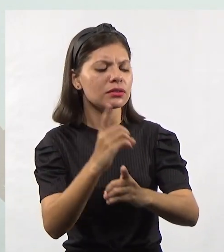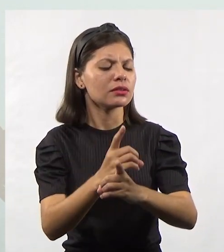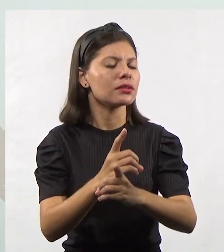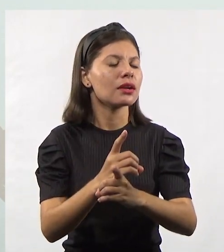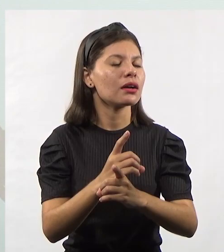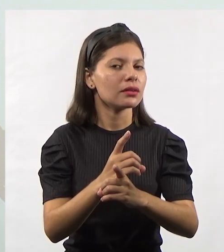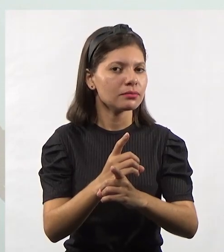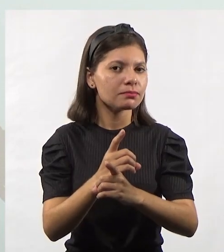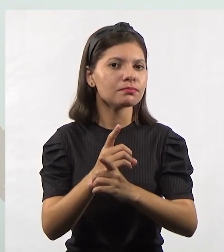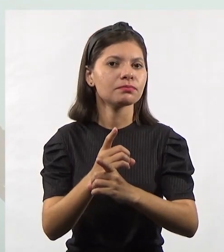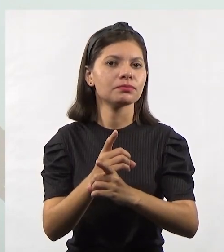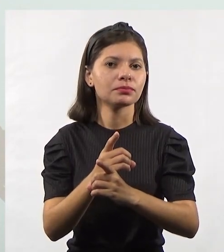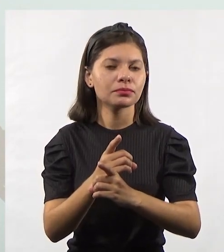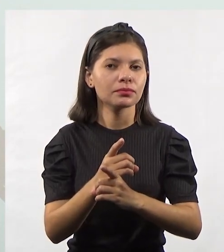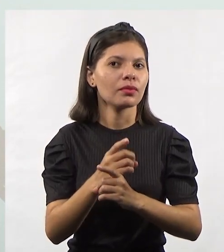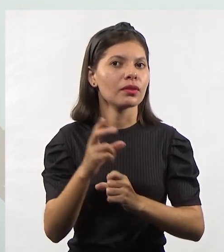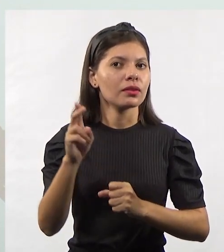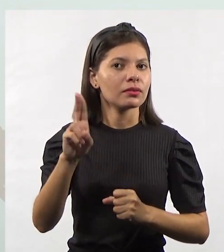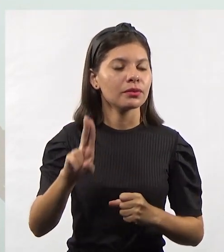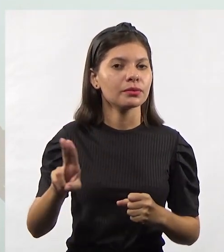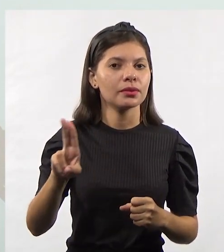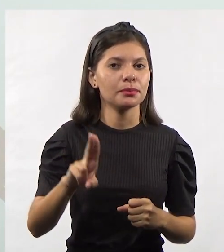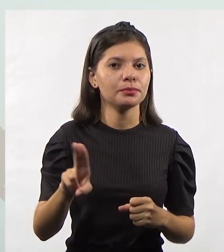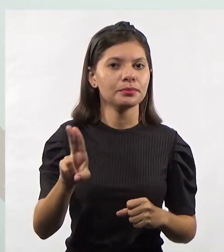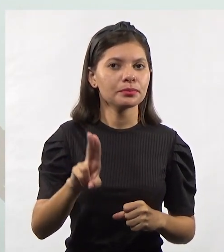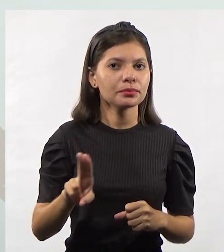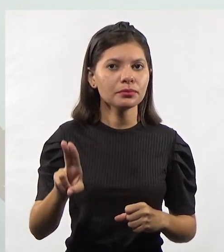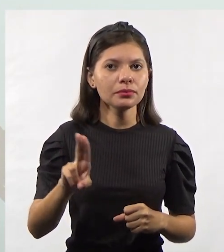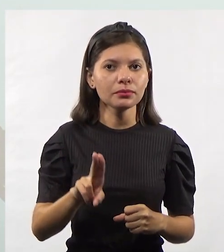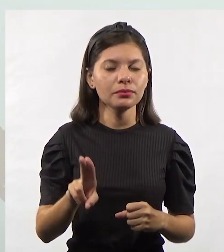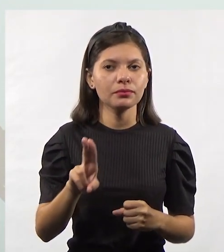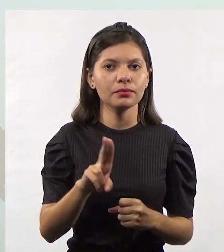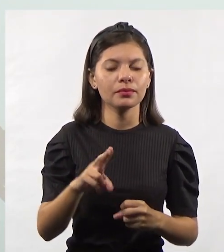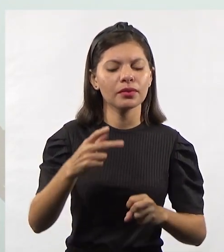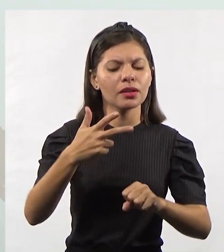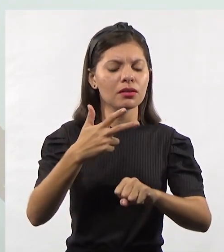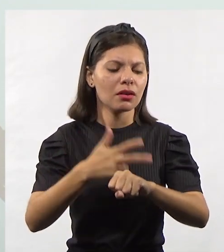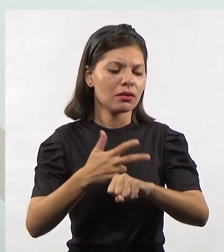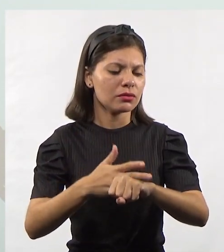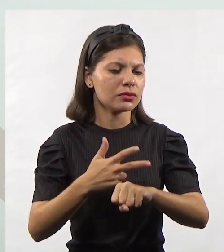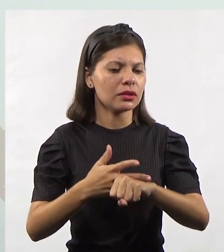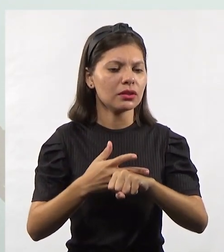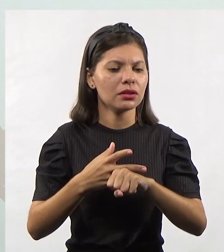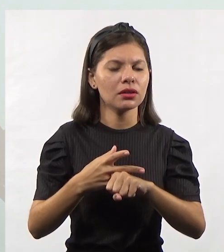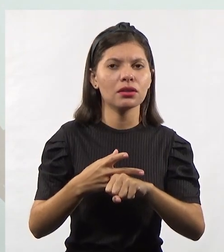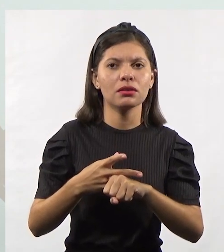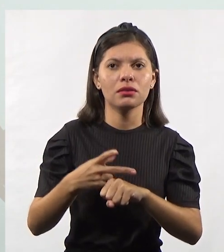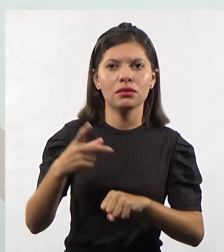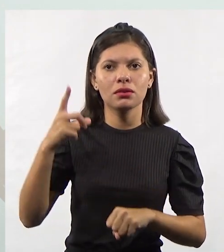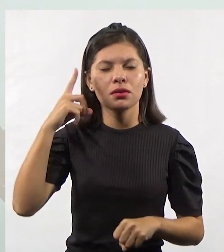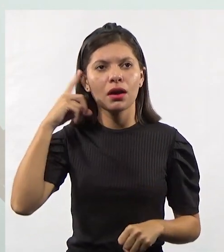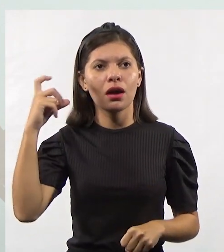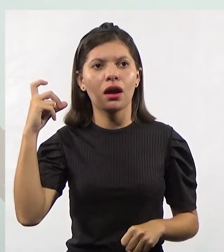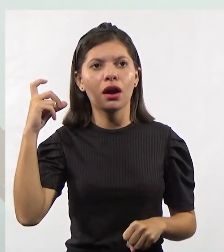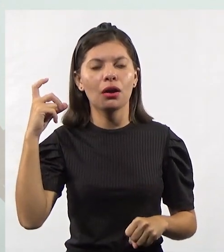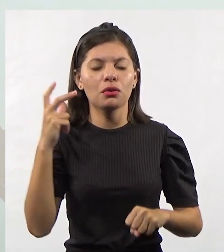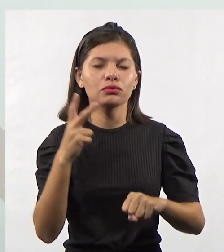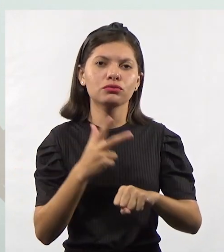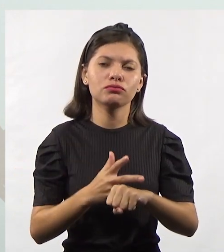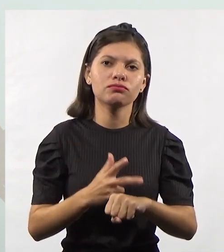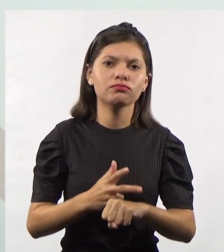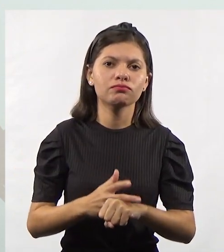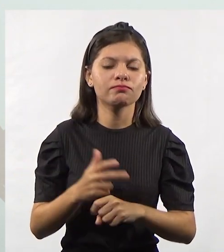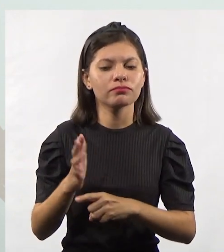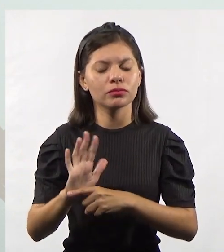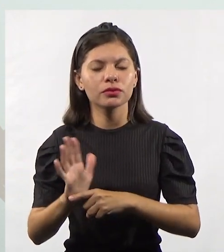vai usar aparelhos de gravação áudio ou vídeo ou notação e os resultados